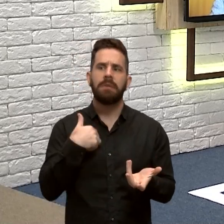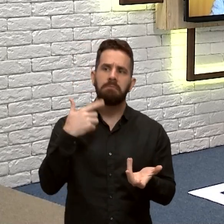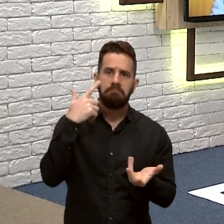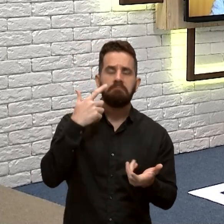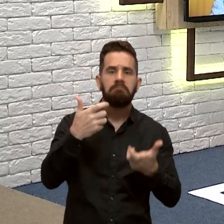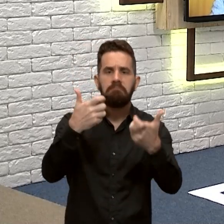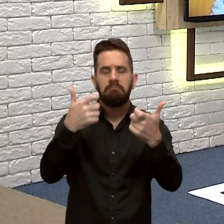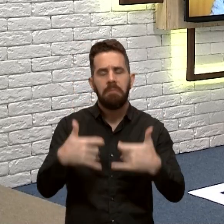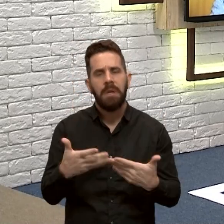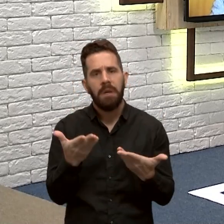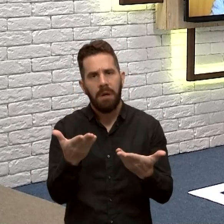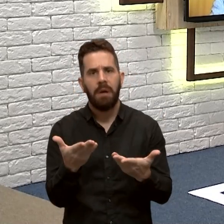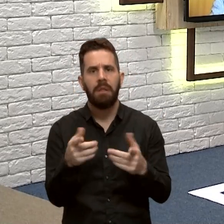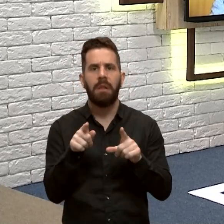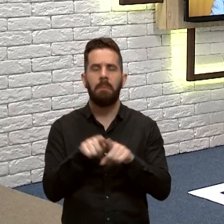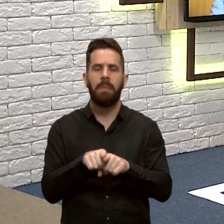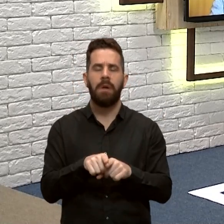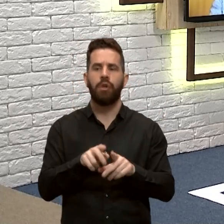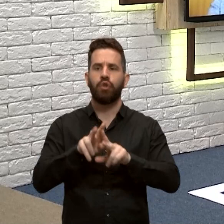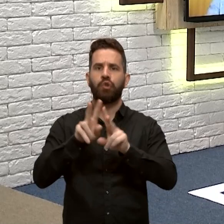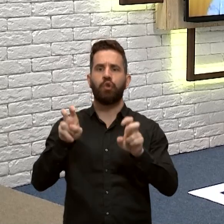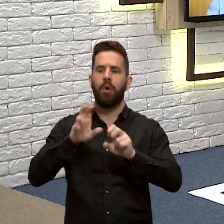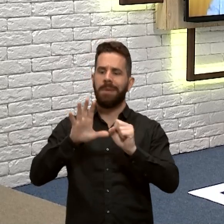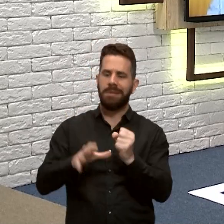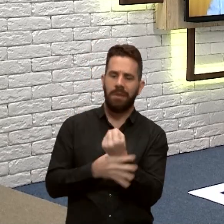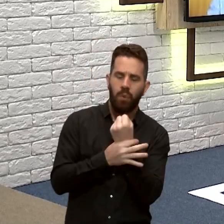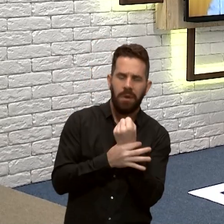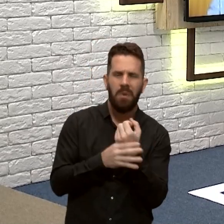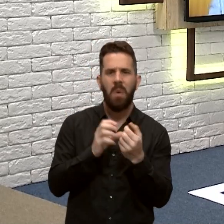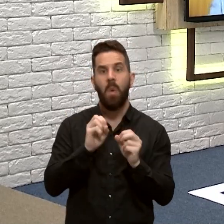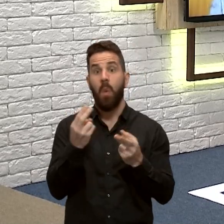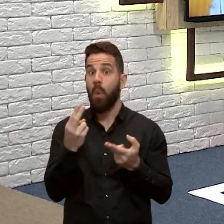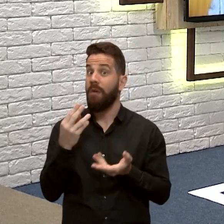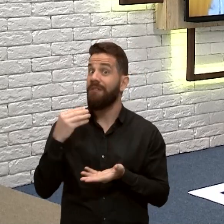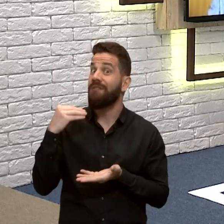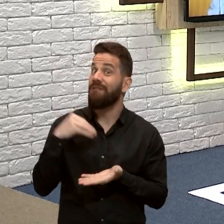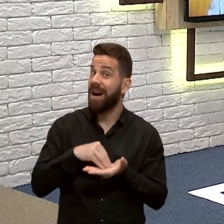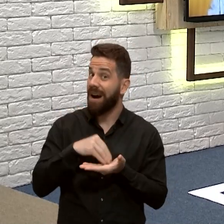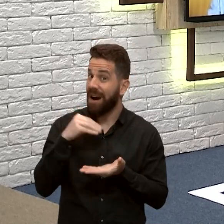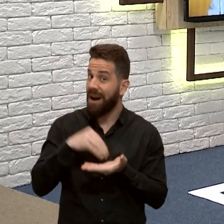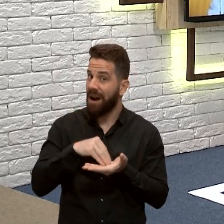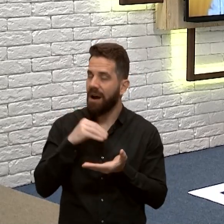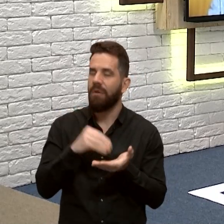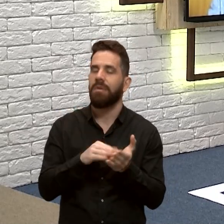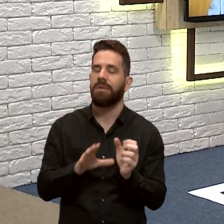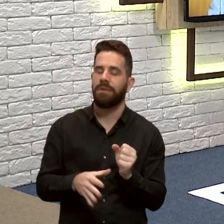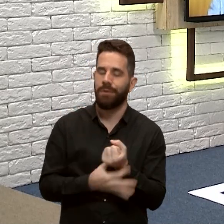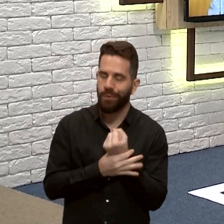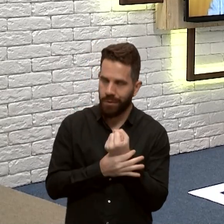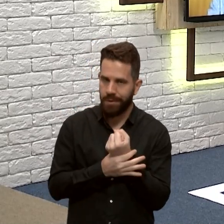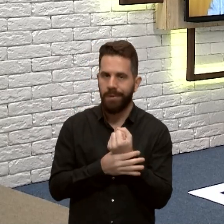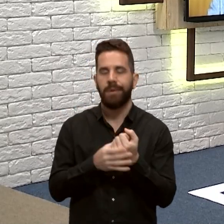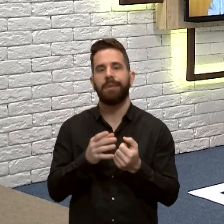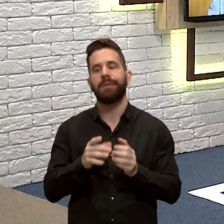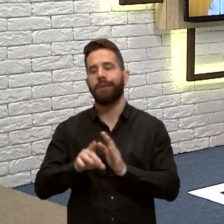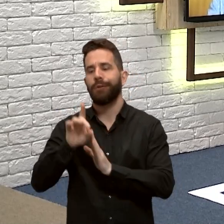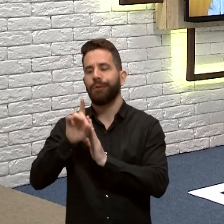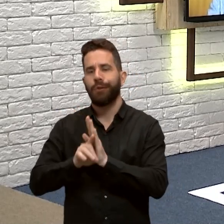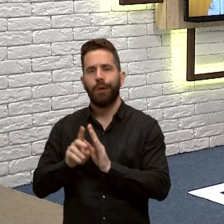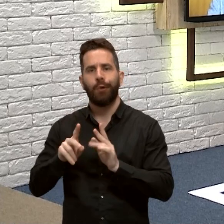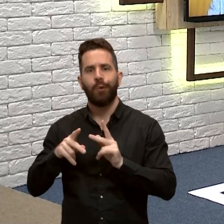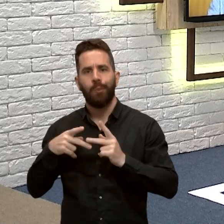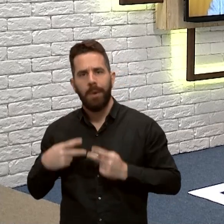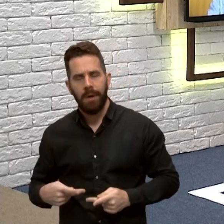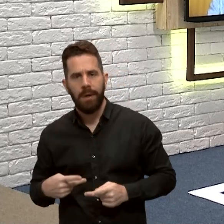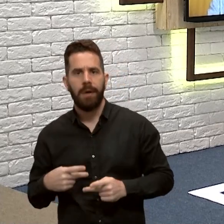para a gente. A segurança ou insegurança dos defensores dos direitos humanos, do meio ambiente, de quem luta